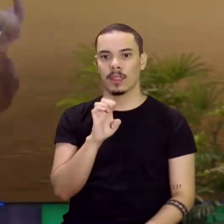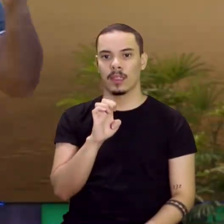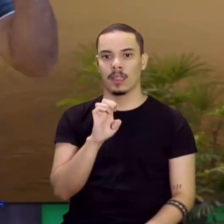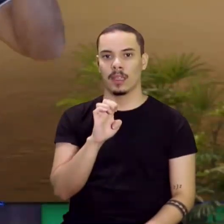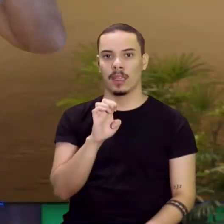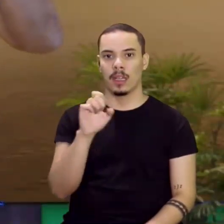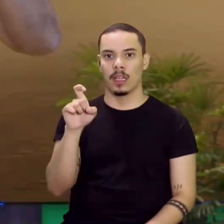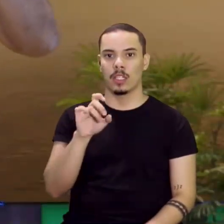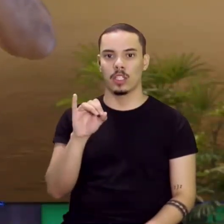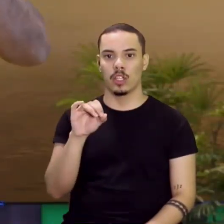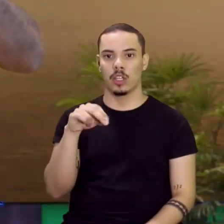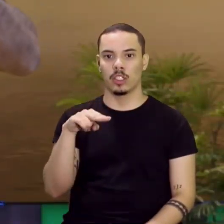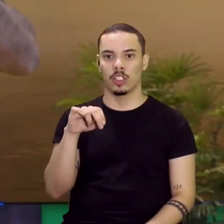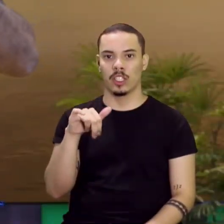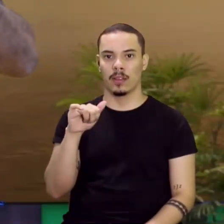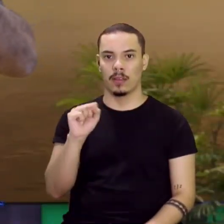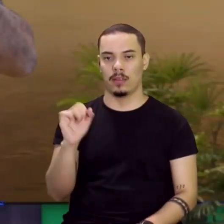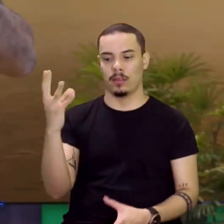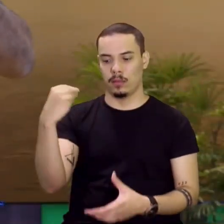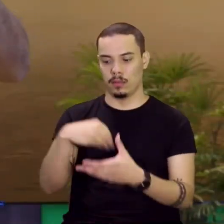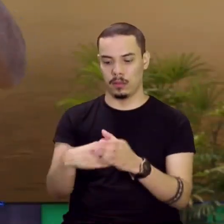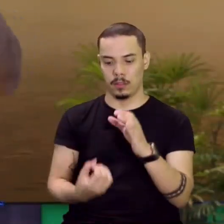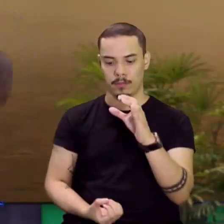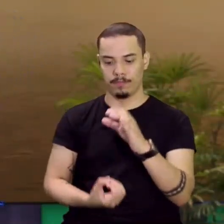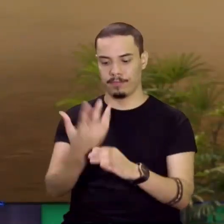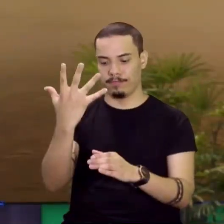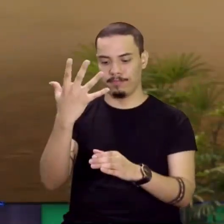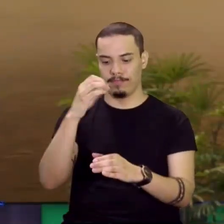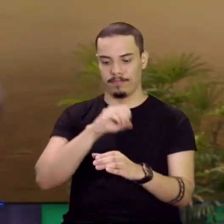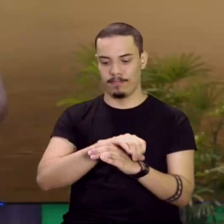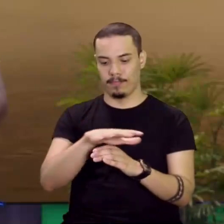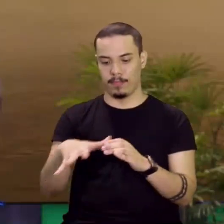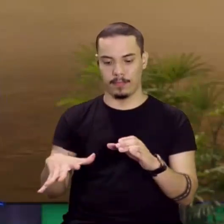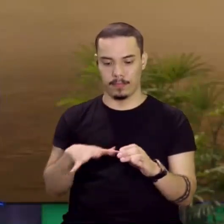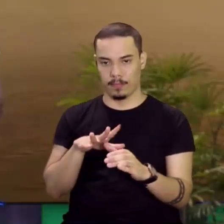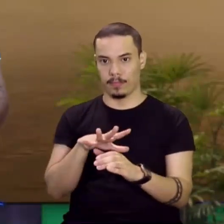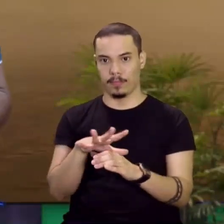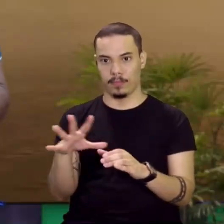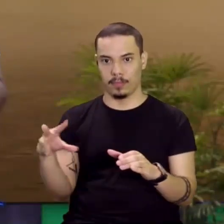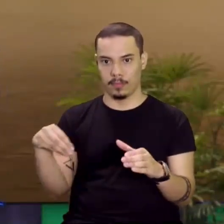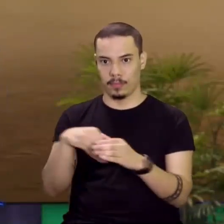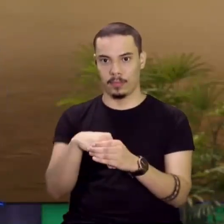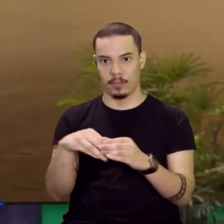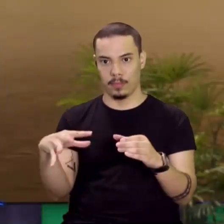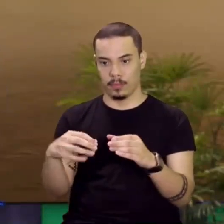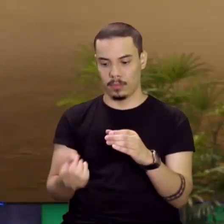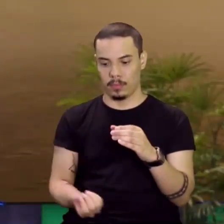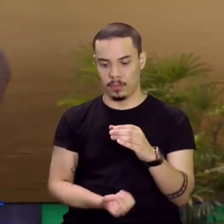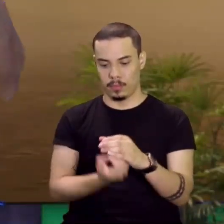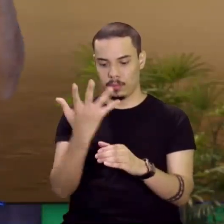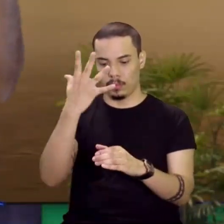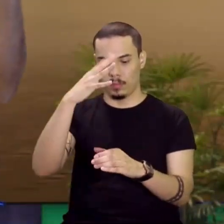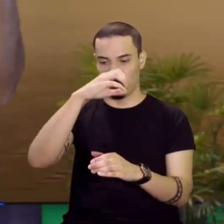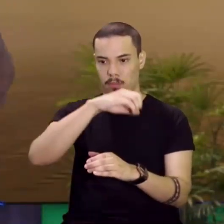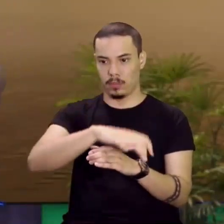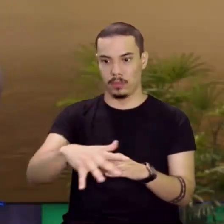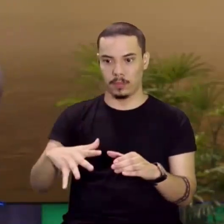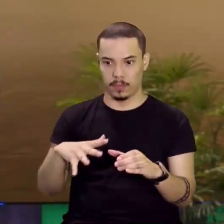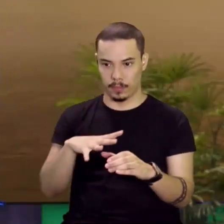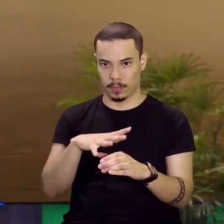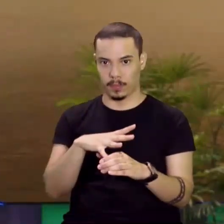exógenas, forças externas exógenas, internas endógenas, endógenas, vem de dentro,